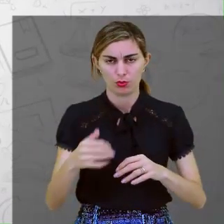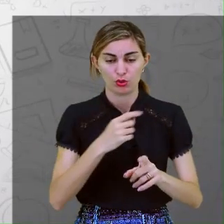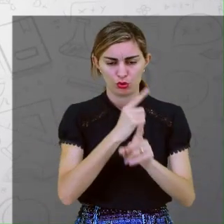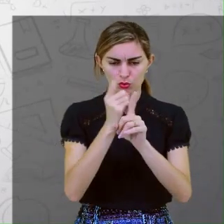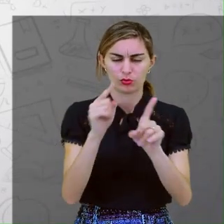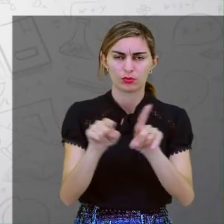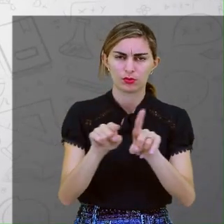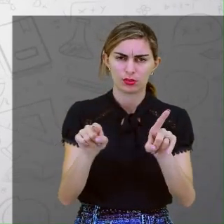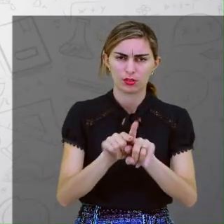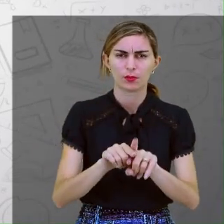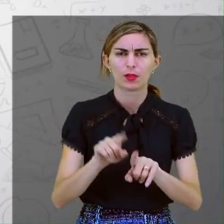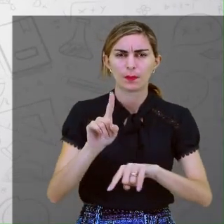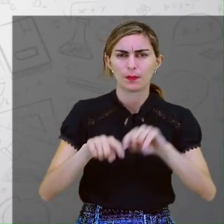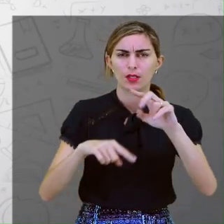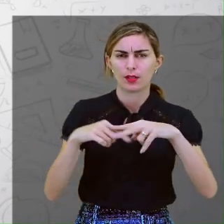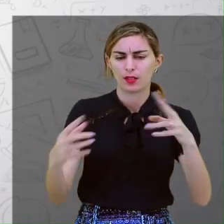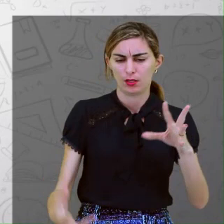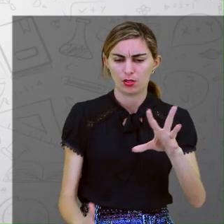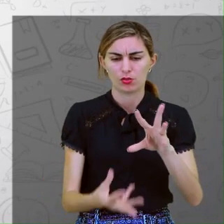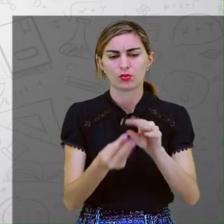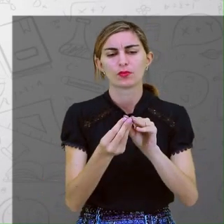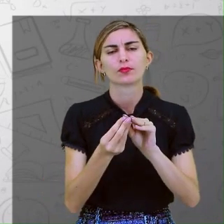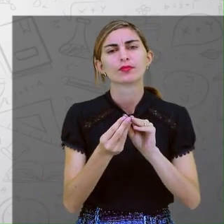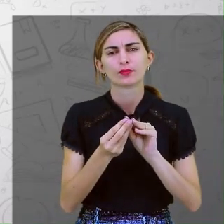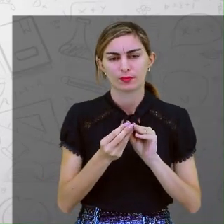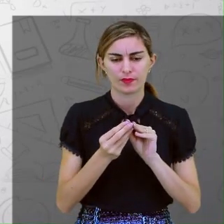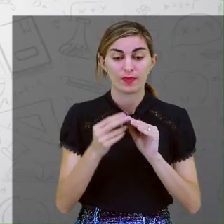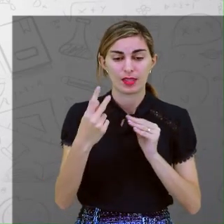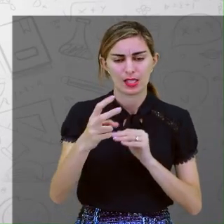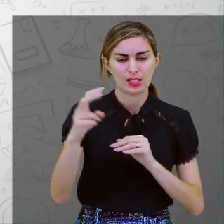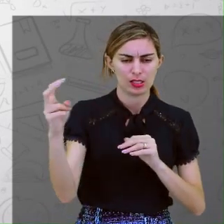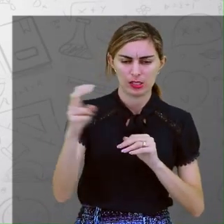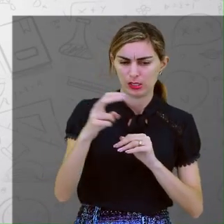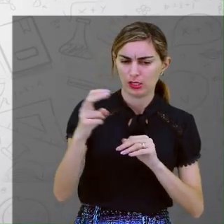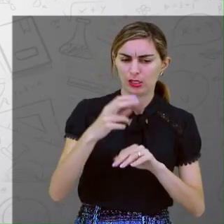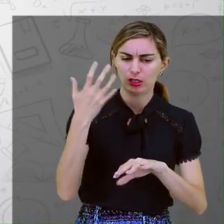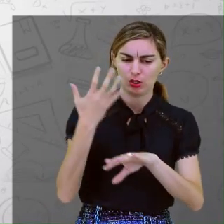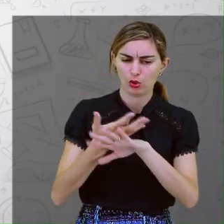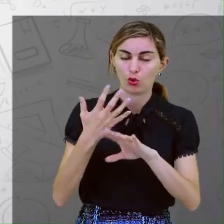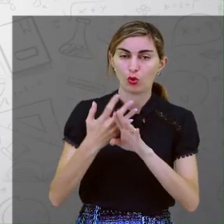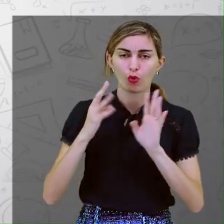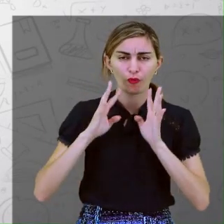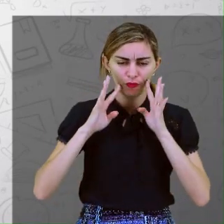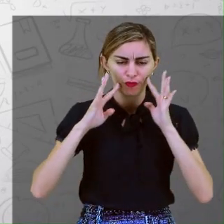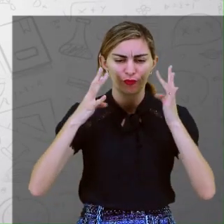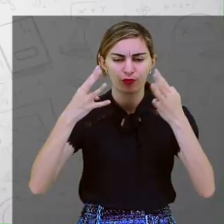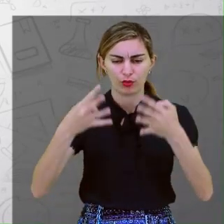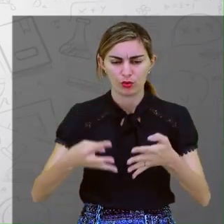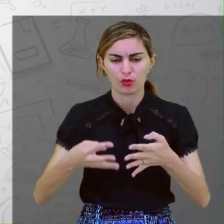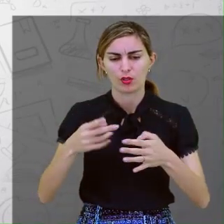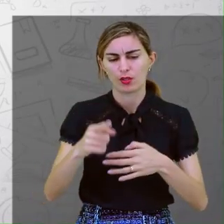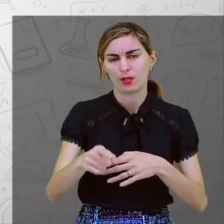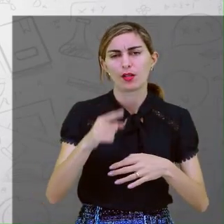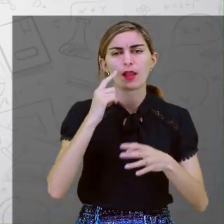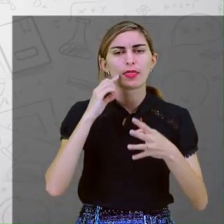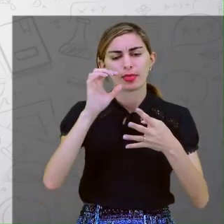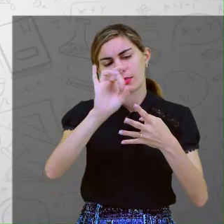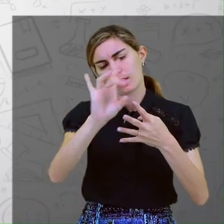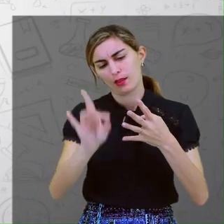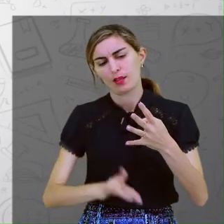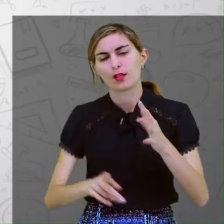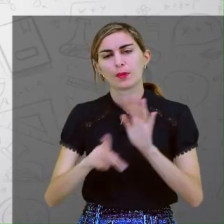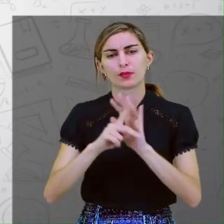encontrar também nos materiais complementares. Nessa quinta competência a gente vai focar na parte de